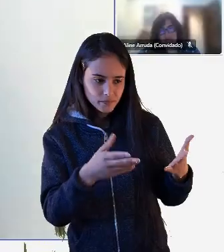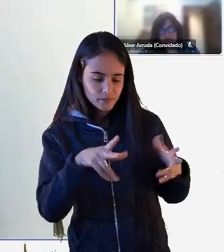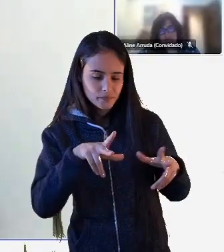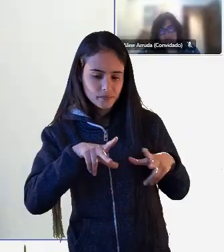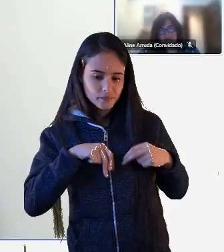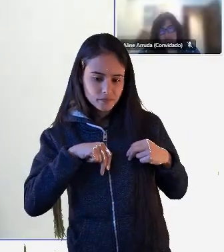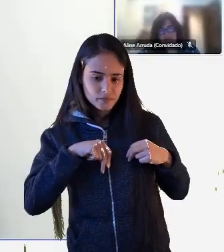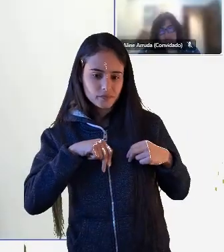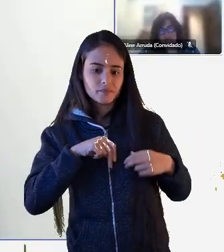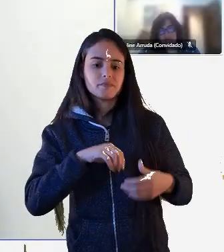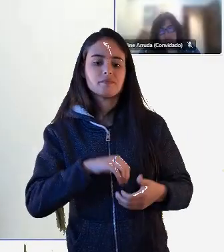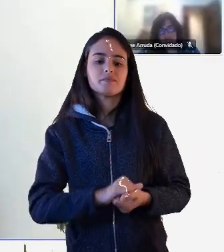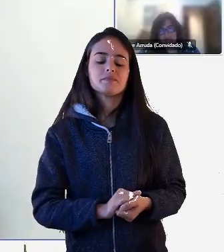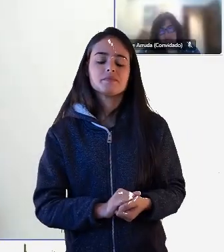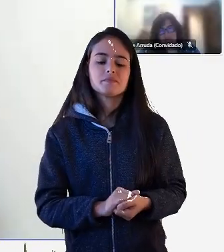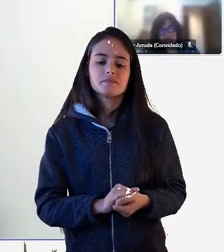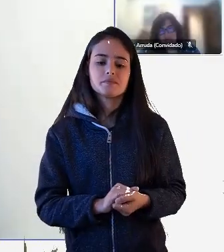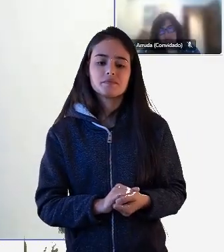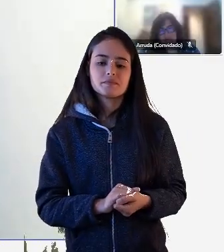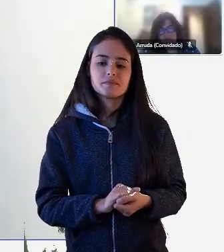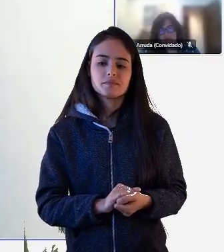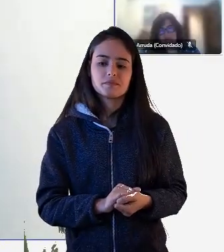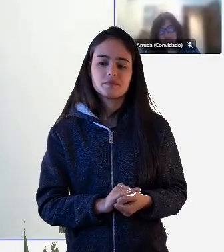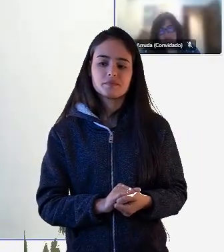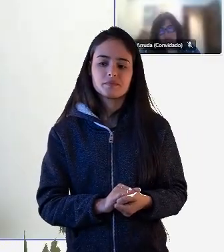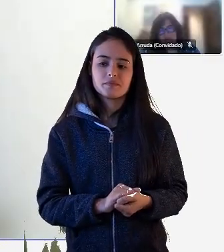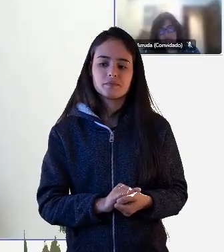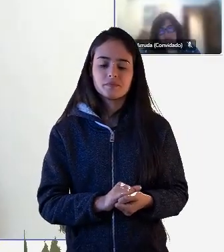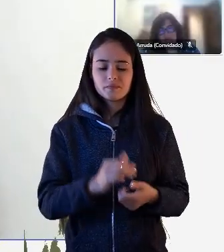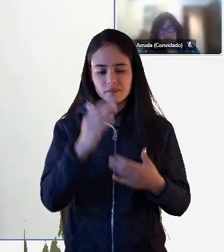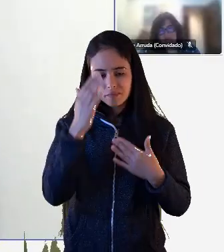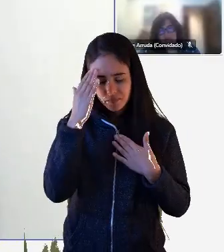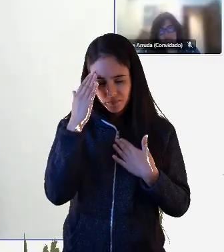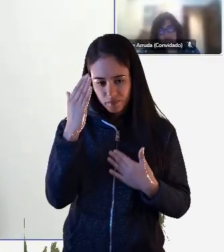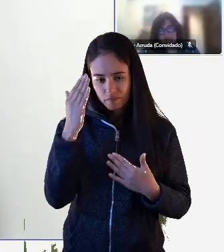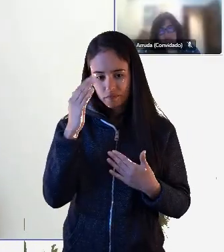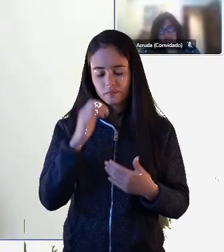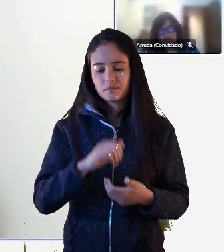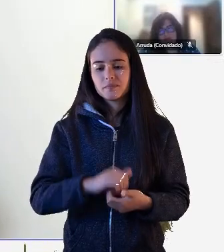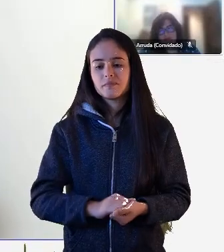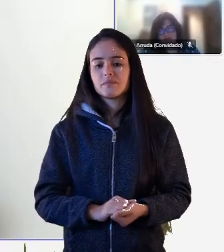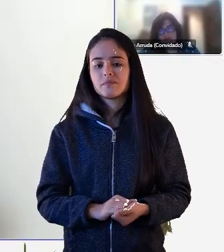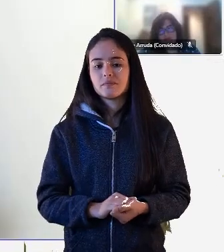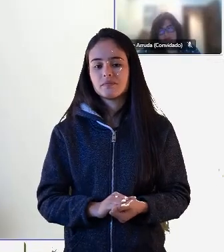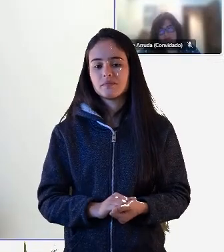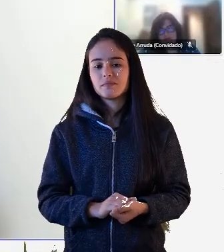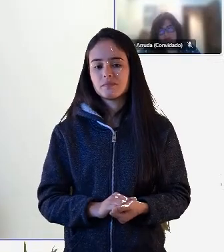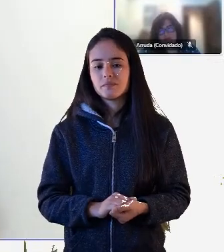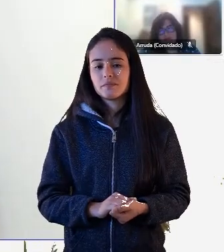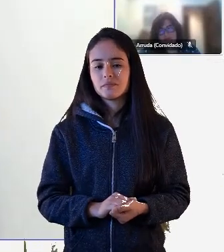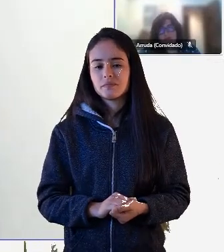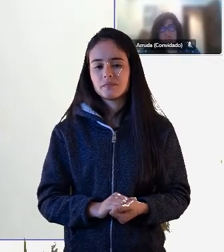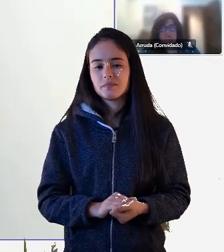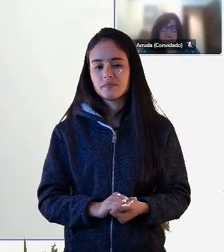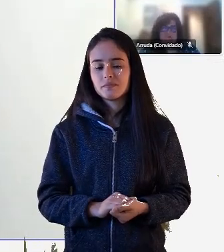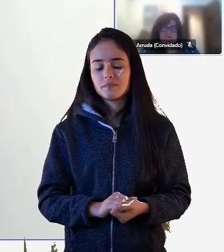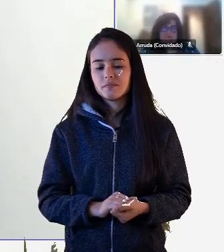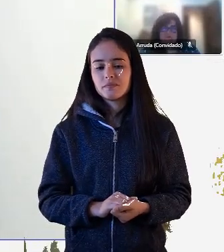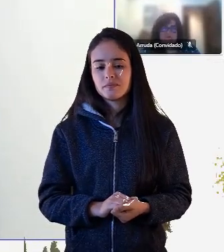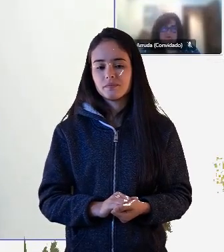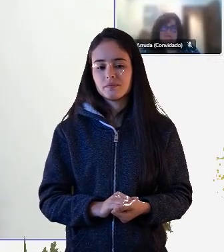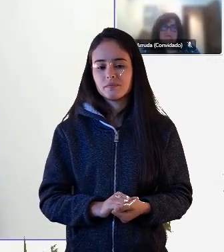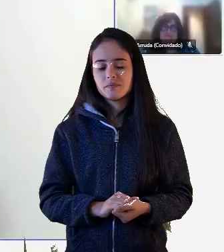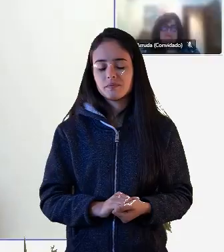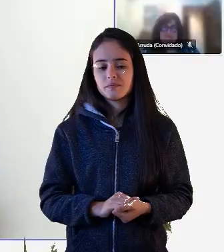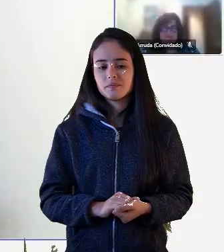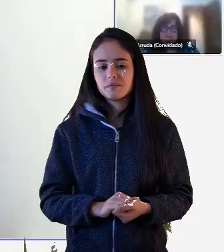pensamento afrocentrado, mas a questão das águas, a questão da defesa da literatura produzida no sul de Minas. Valeu demais. Obrigado para